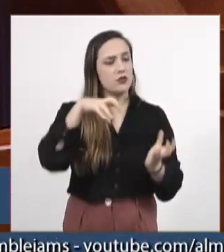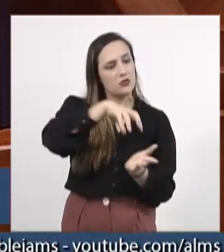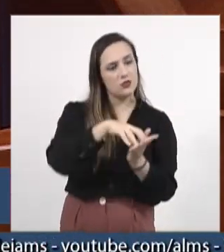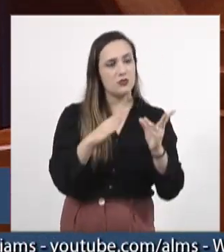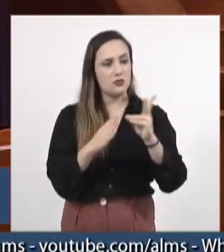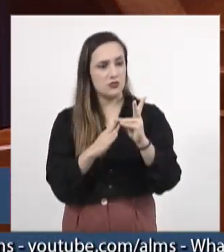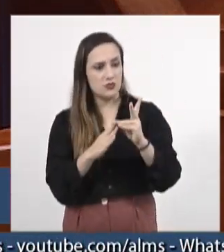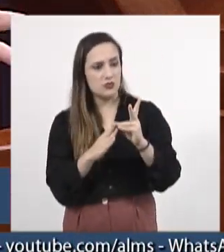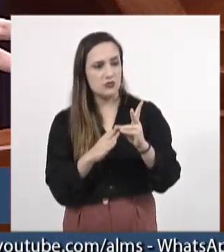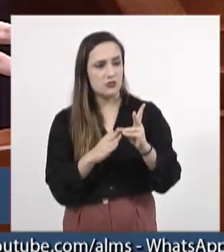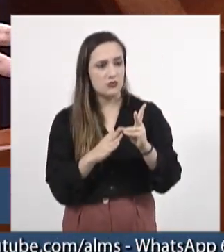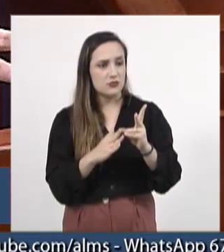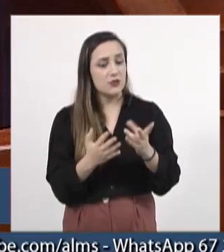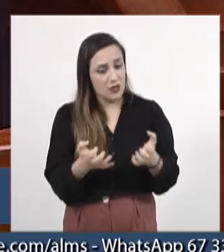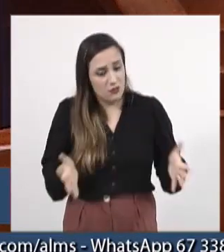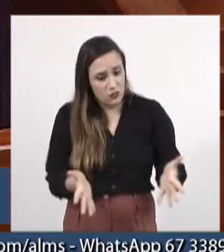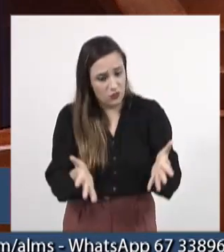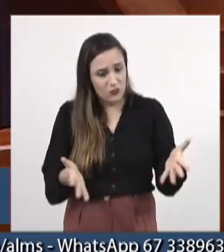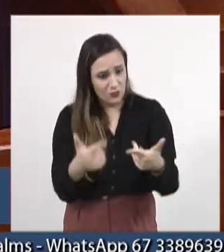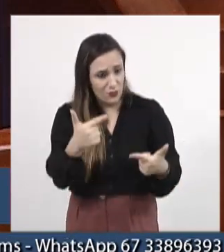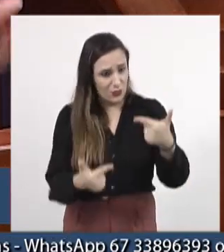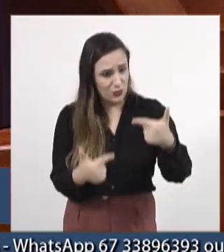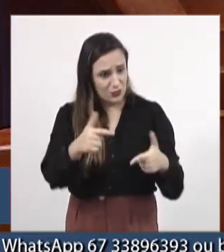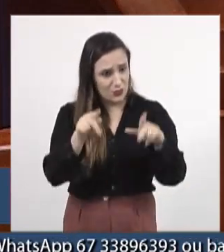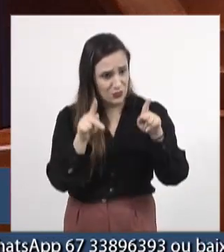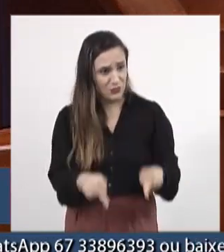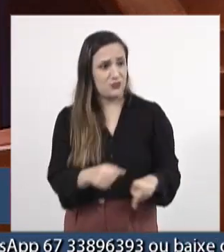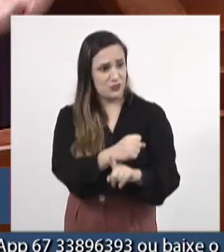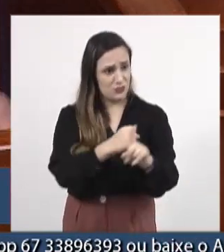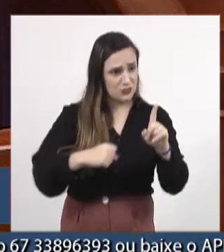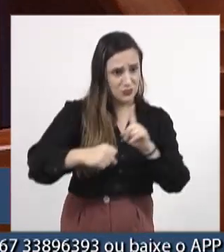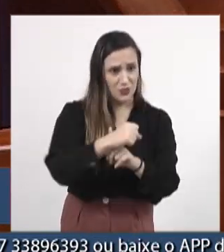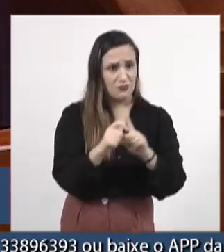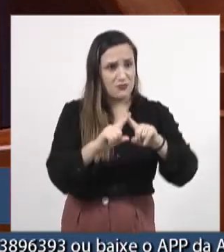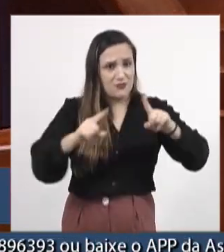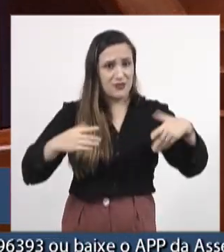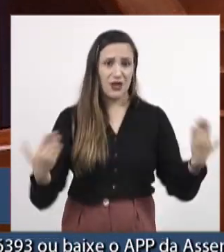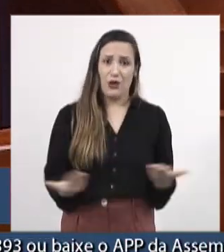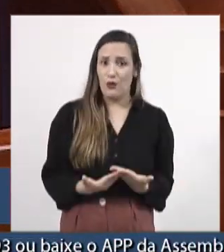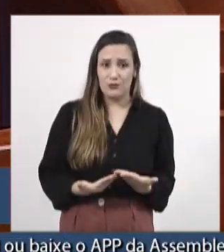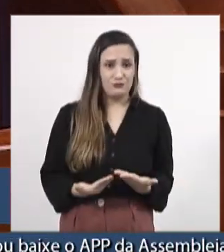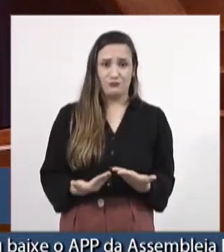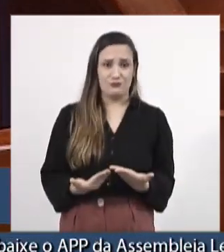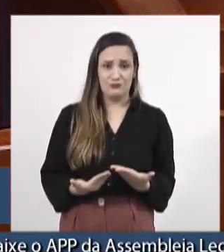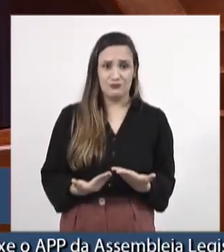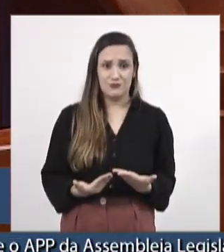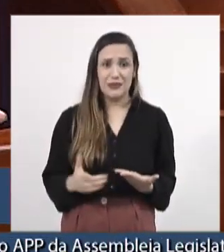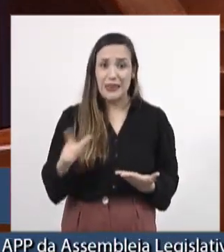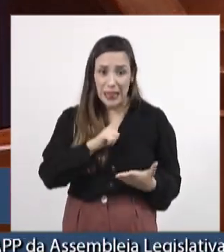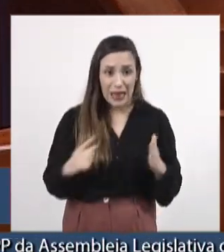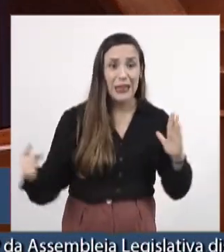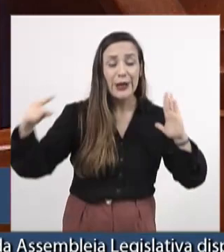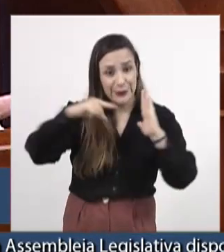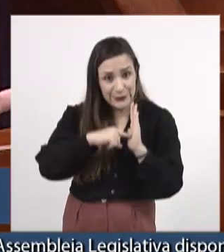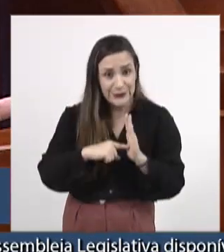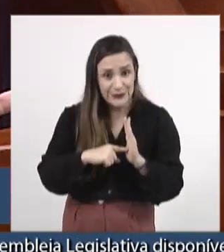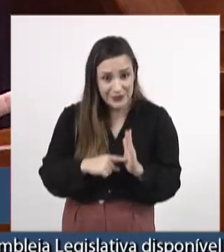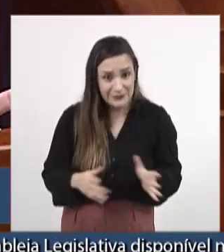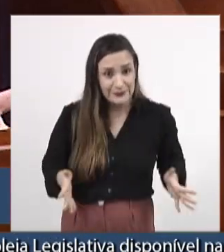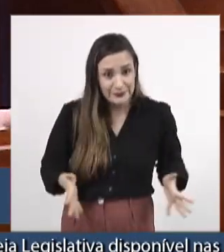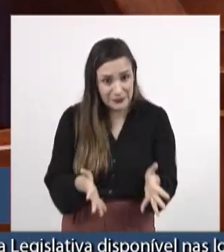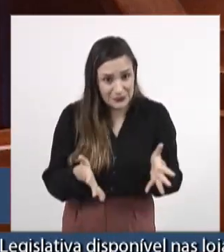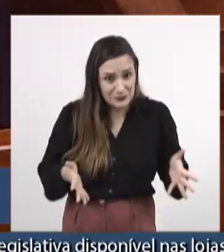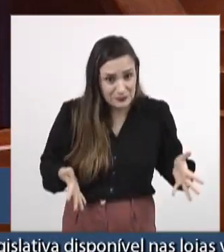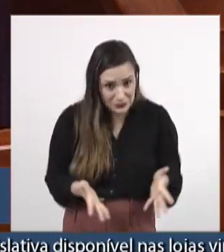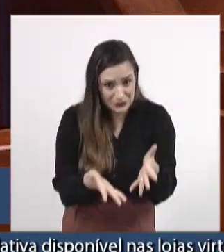pública social, para abrigar uma população, e agora está aí sendo acusado de